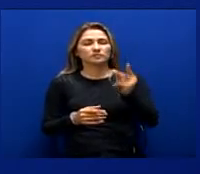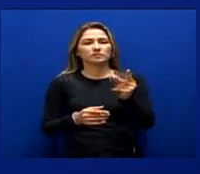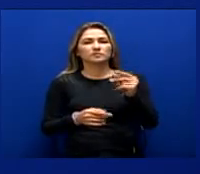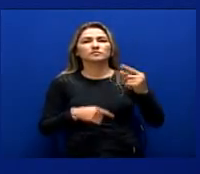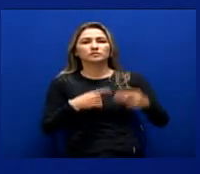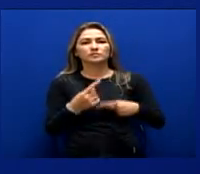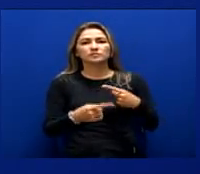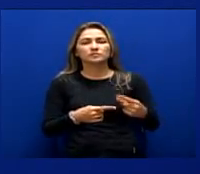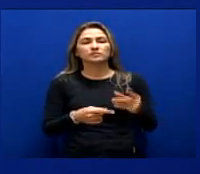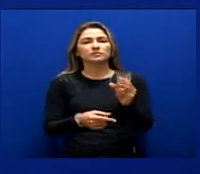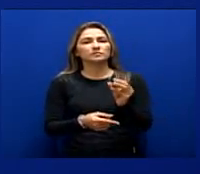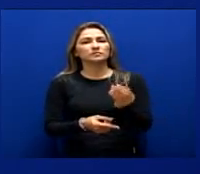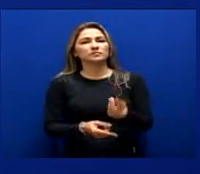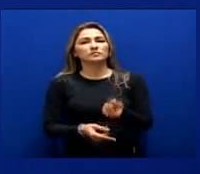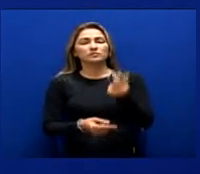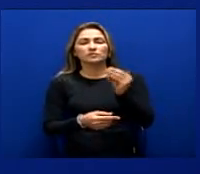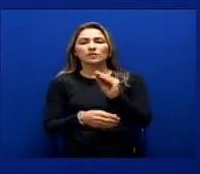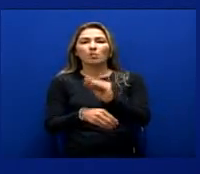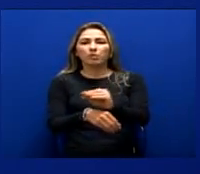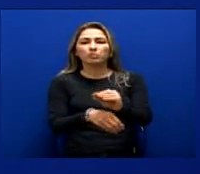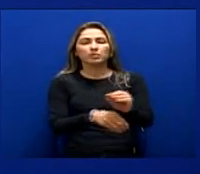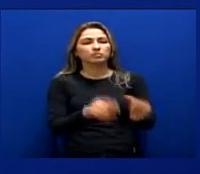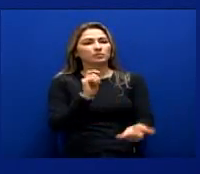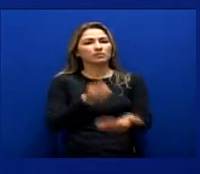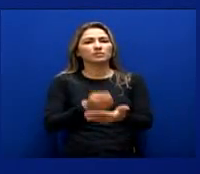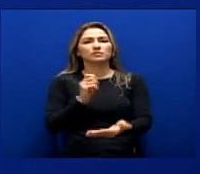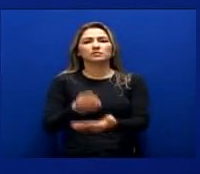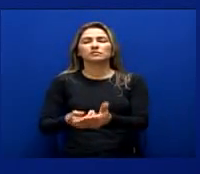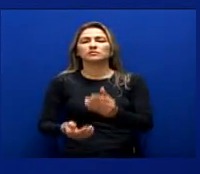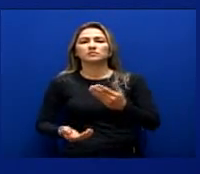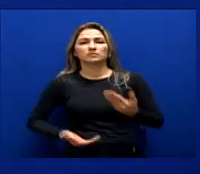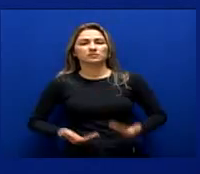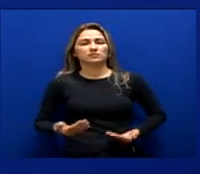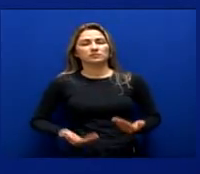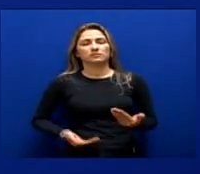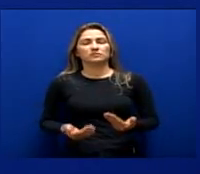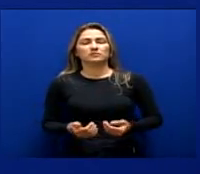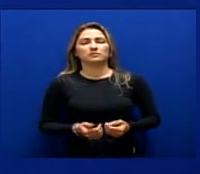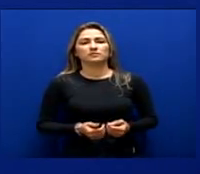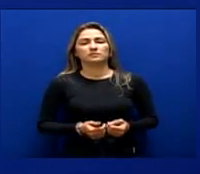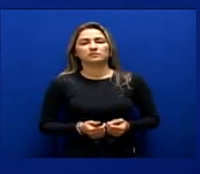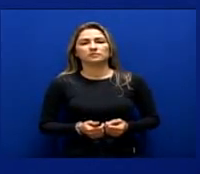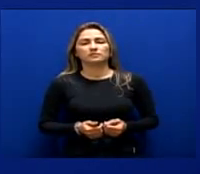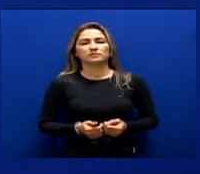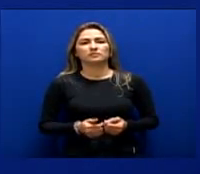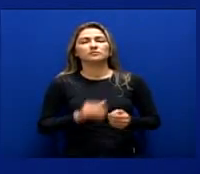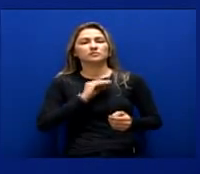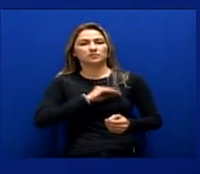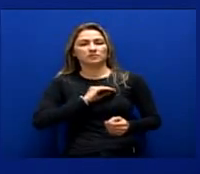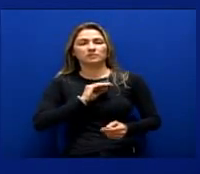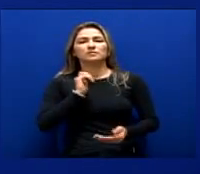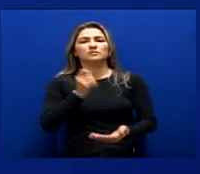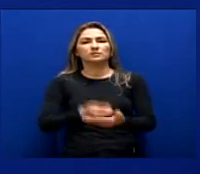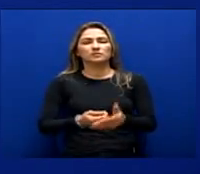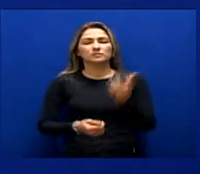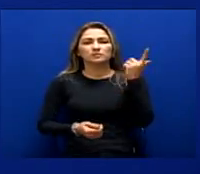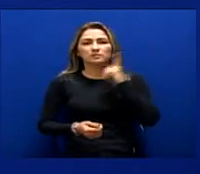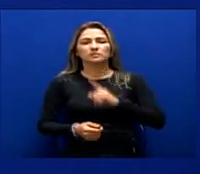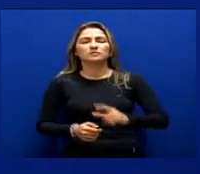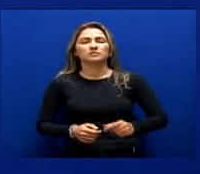através do judiciário para esses trabalhadores ou seja o salário foi pago também está a acontecer uma informação